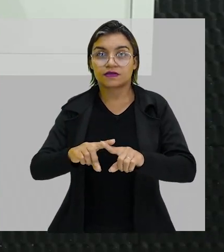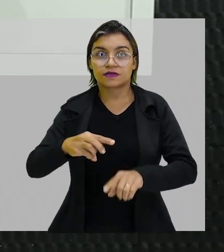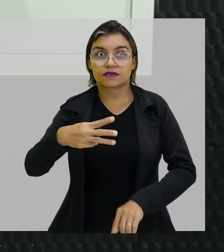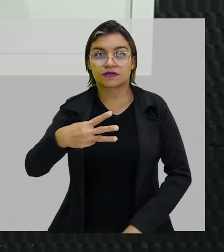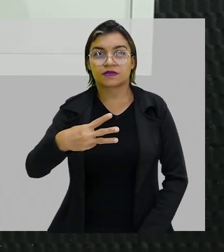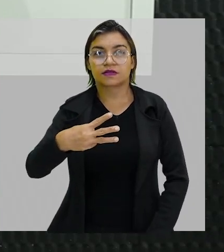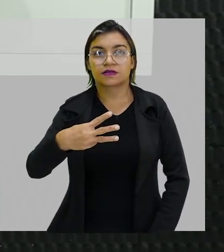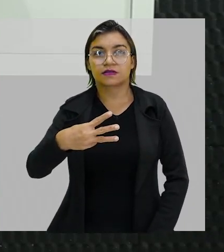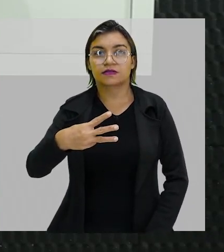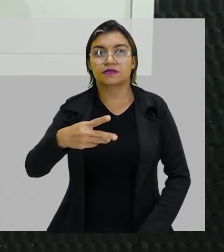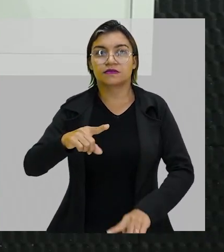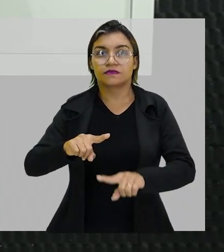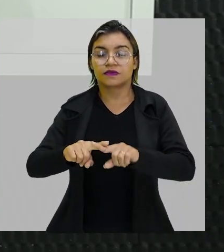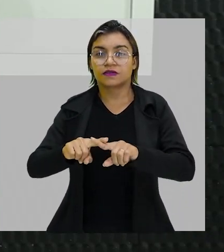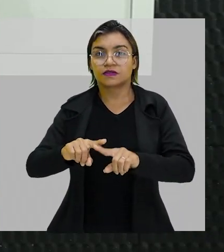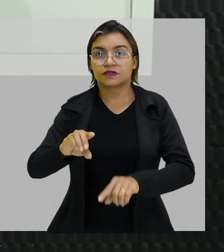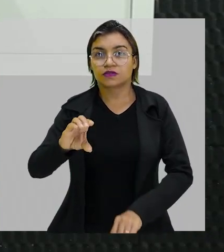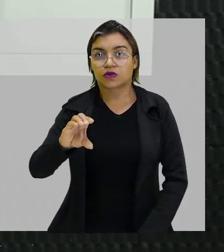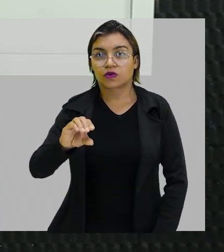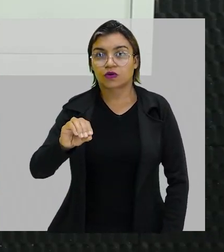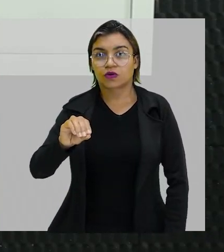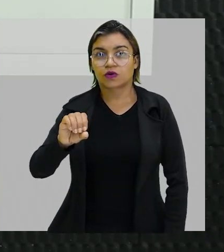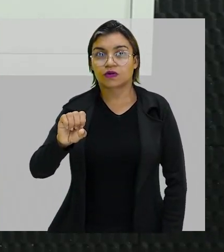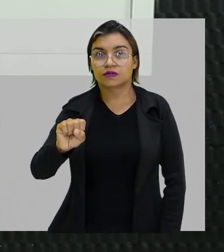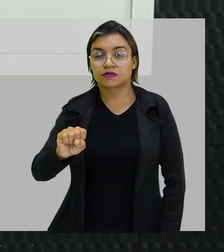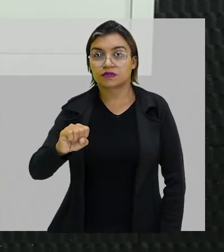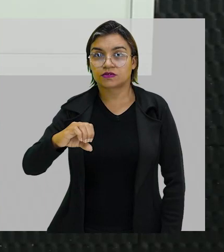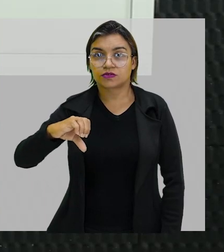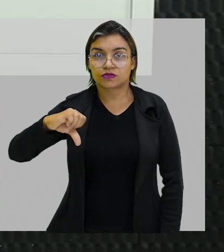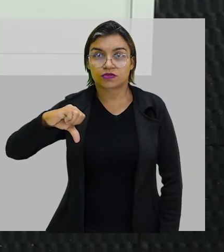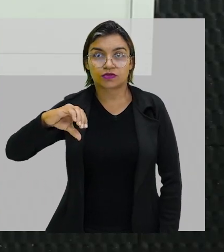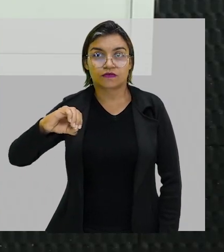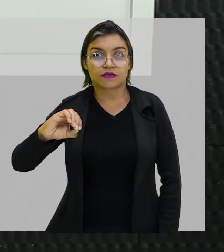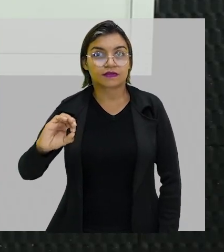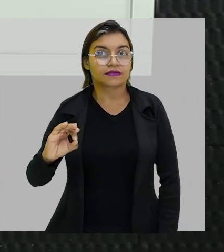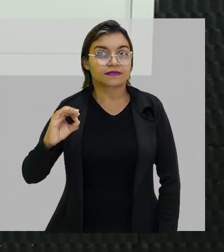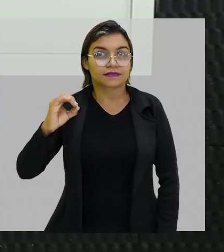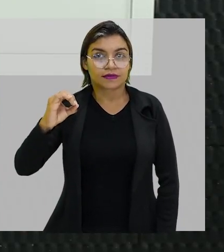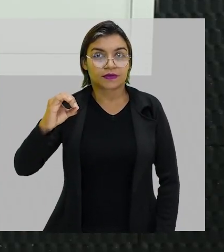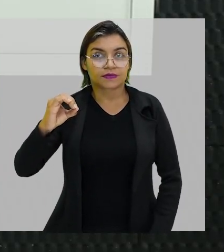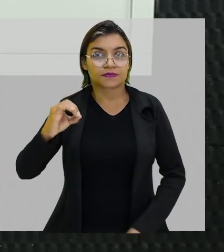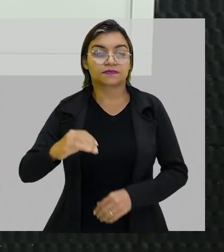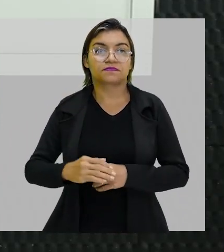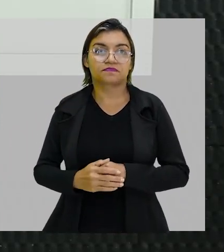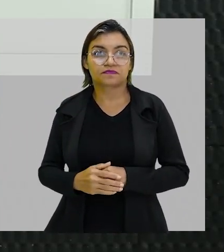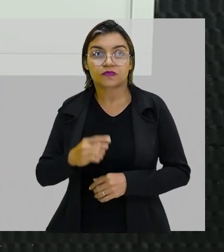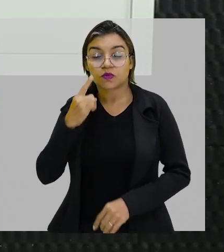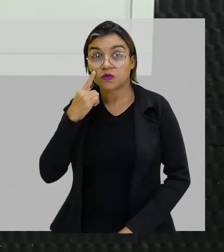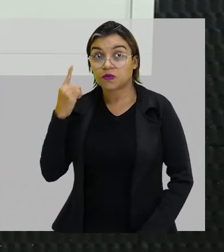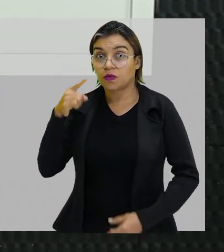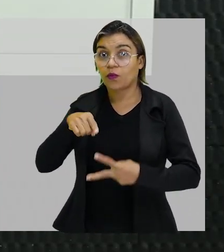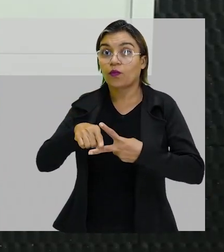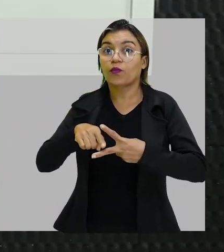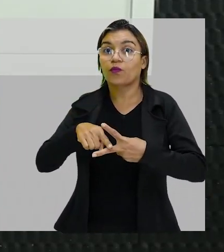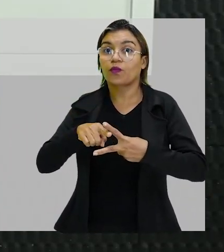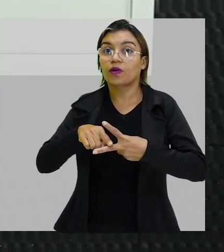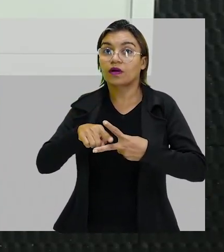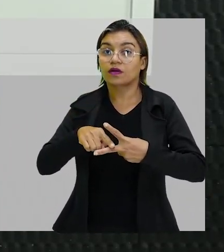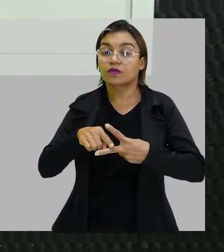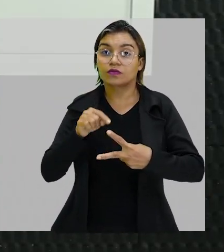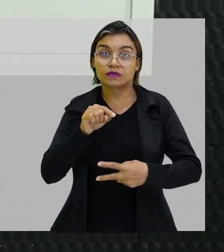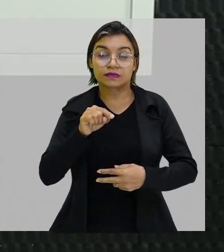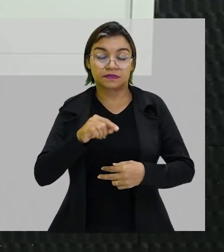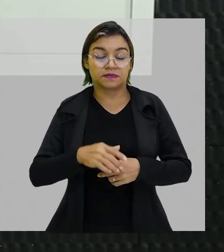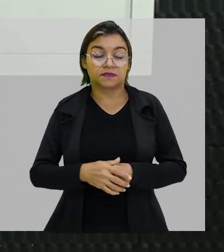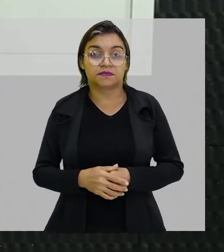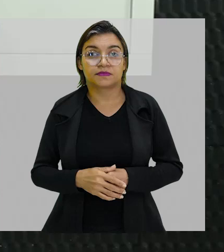Vezes o cosseno de 90 graus, certo? É este ângulo bem aqui, ó. No